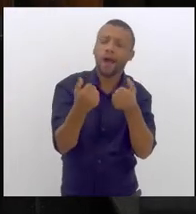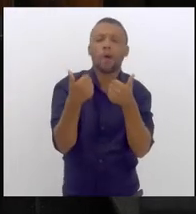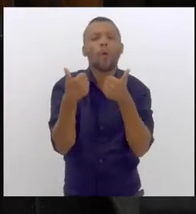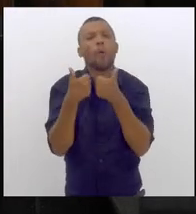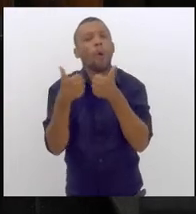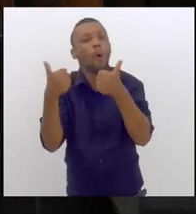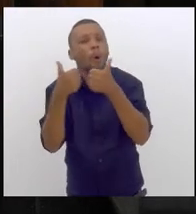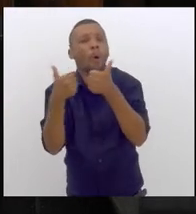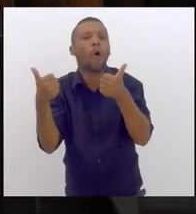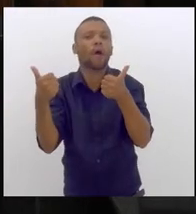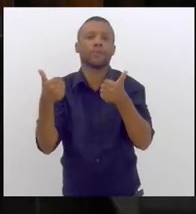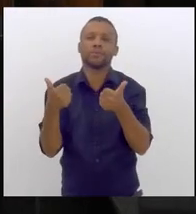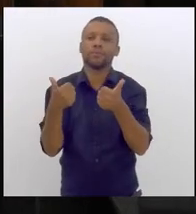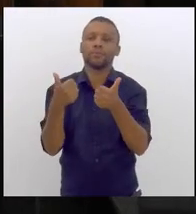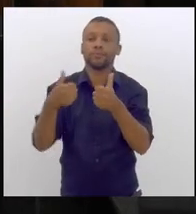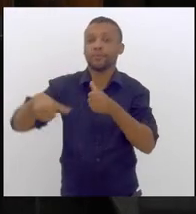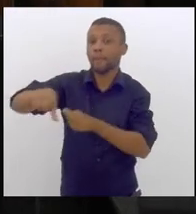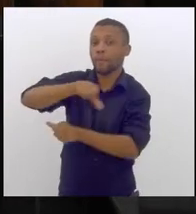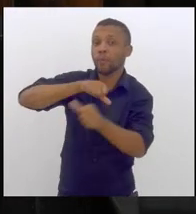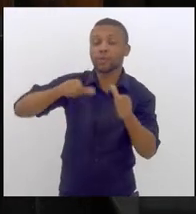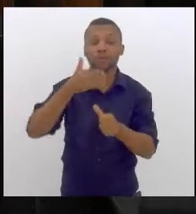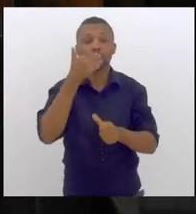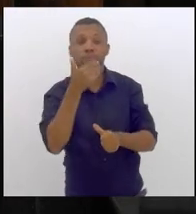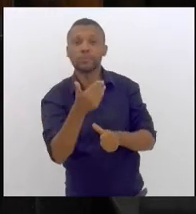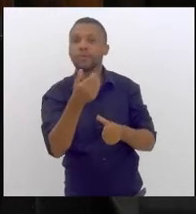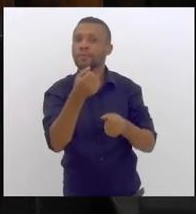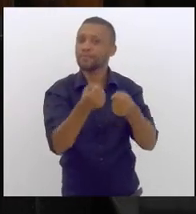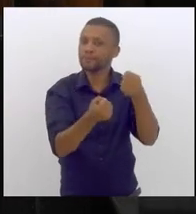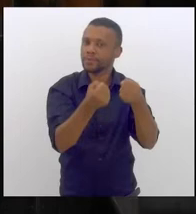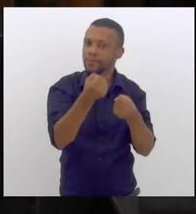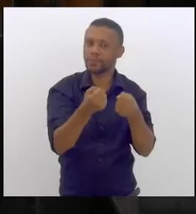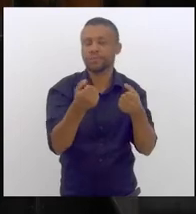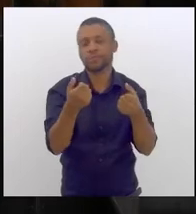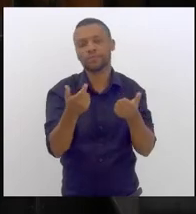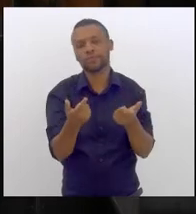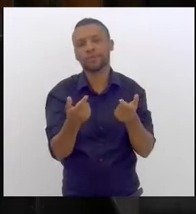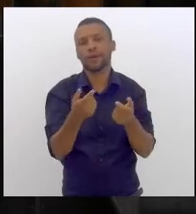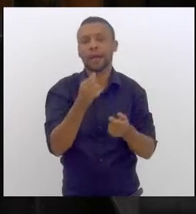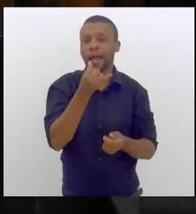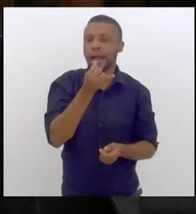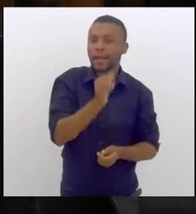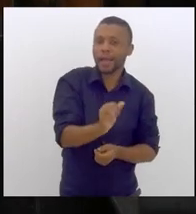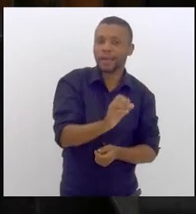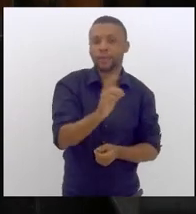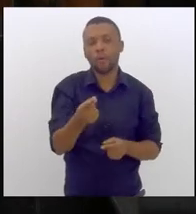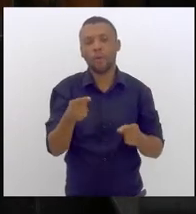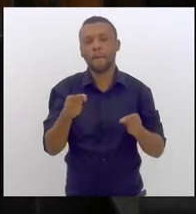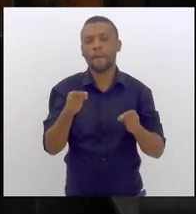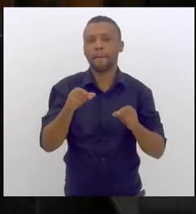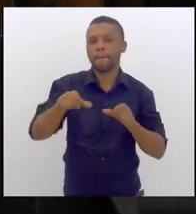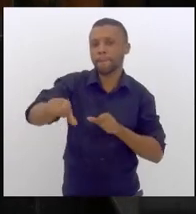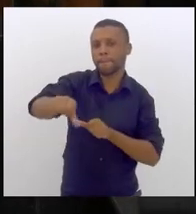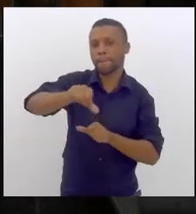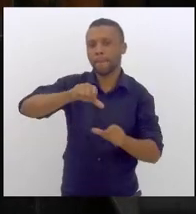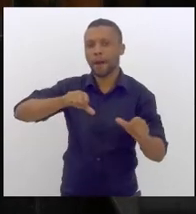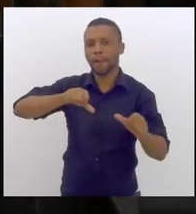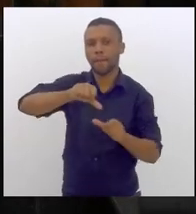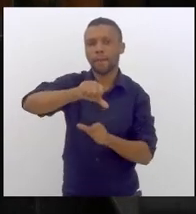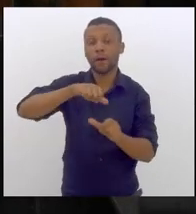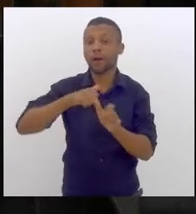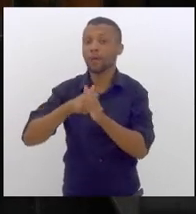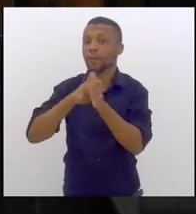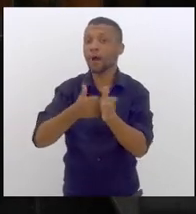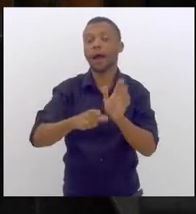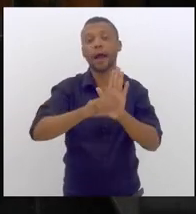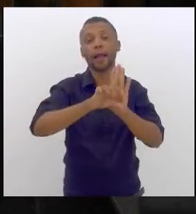ônibus, para veículos elétricos ou híbridos, ele acompanha a Lei Nacional de Mudanças